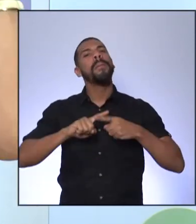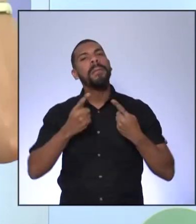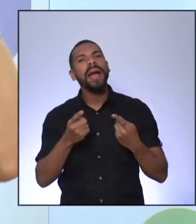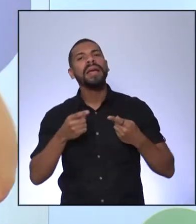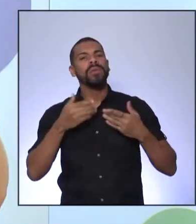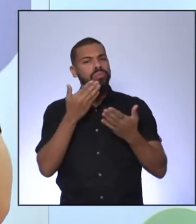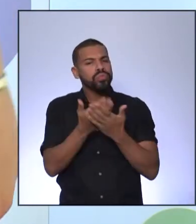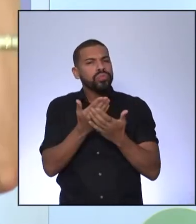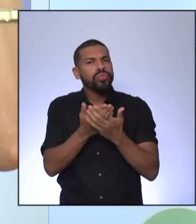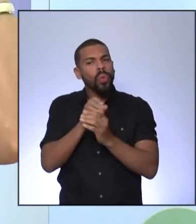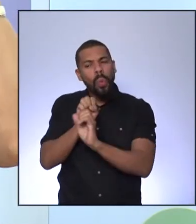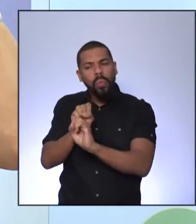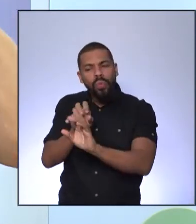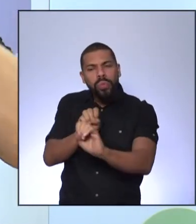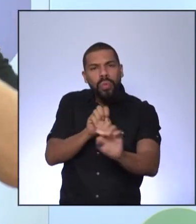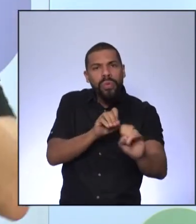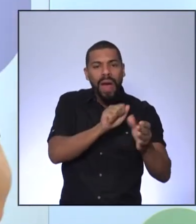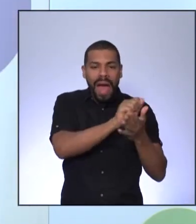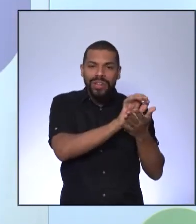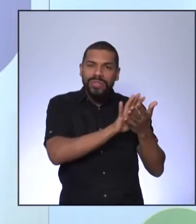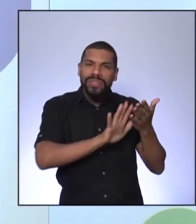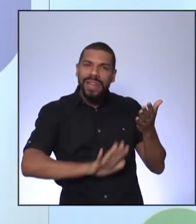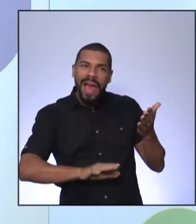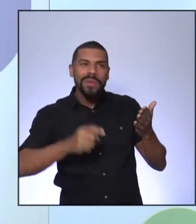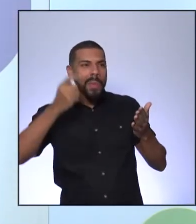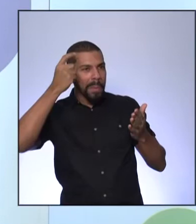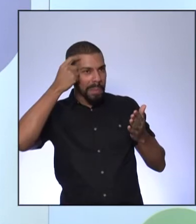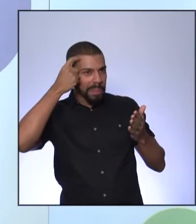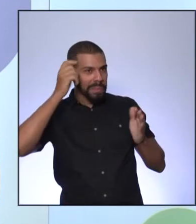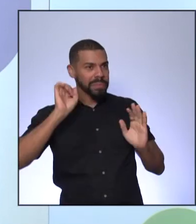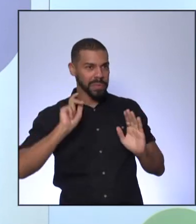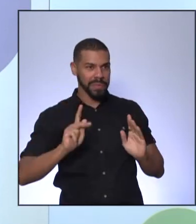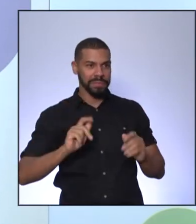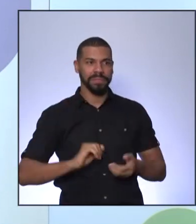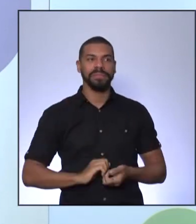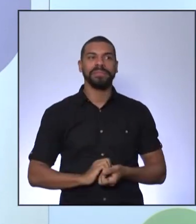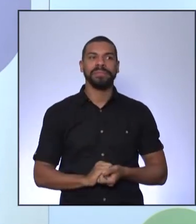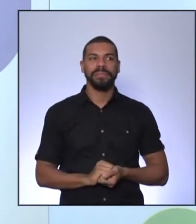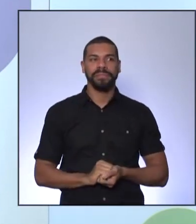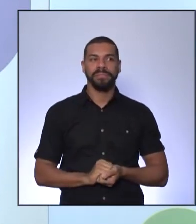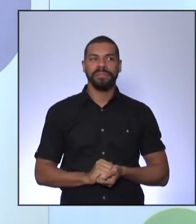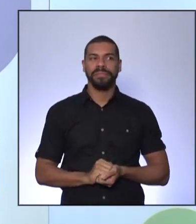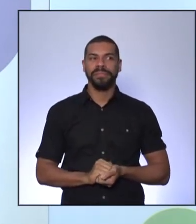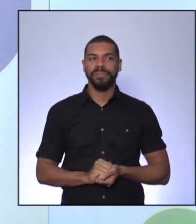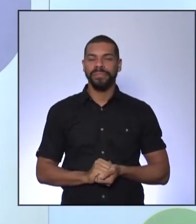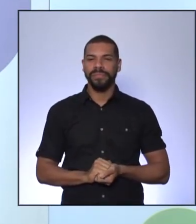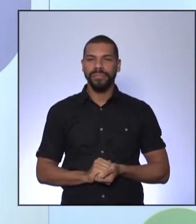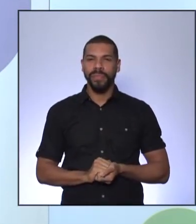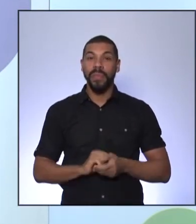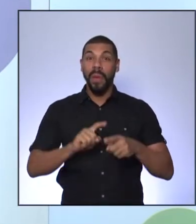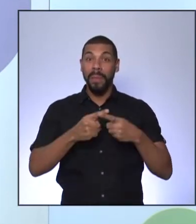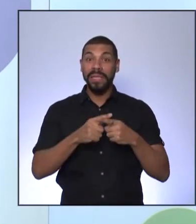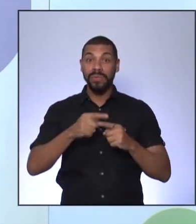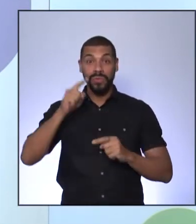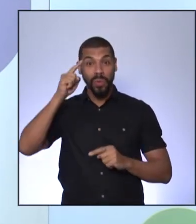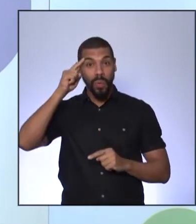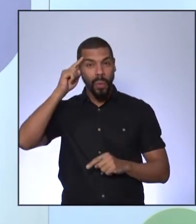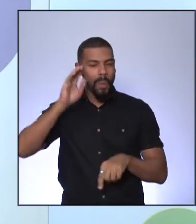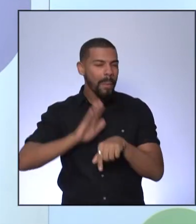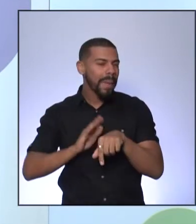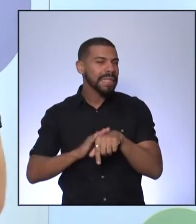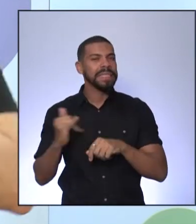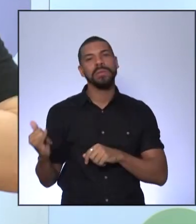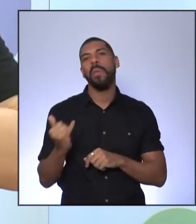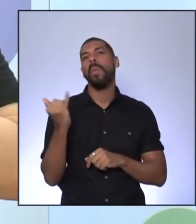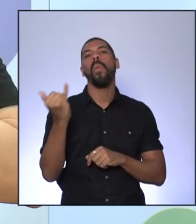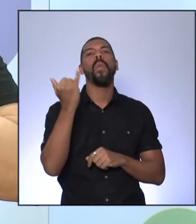tranquilo, vão ter atividades para vocês pensarem um pouco mais nisso. Mas, nesse momento, o ideal é vocês conhecerem.